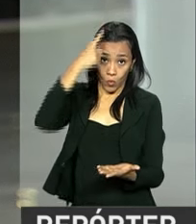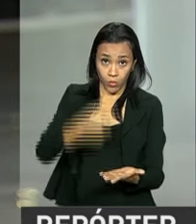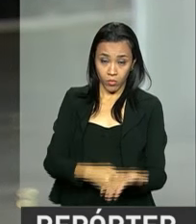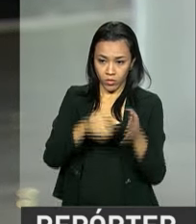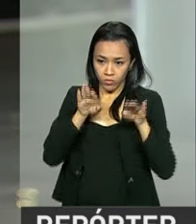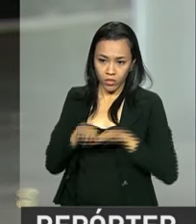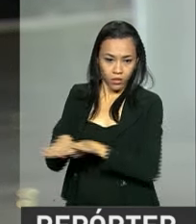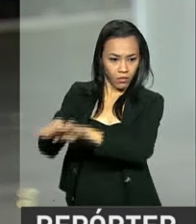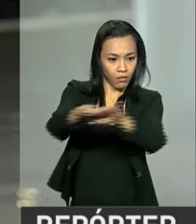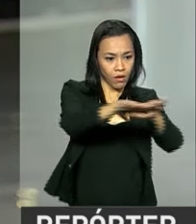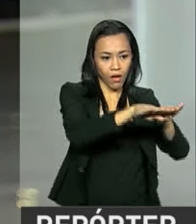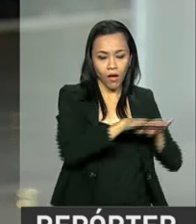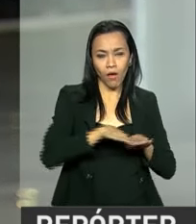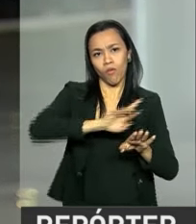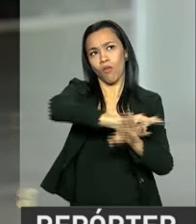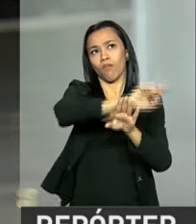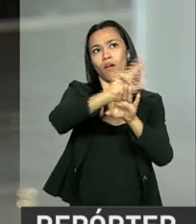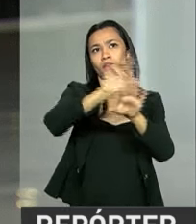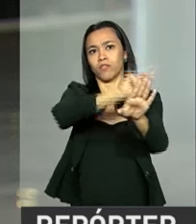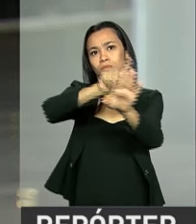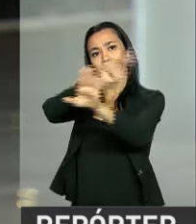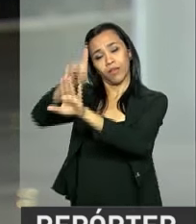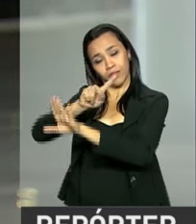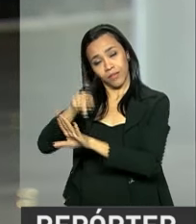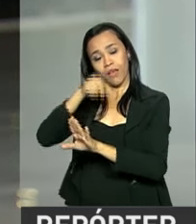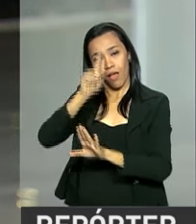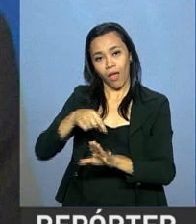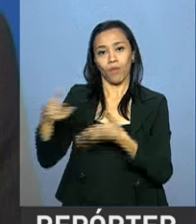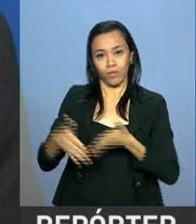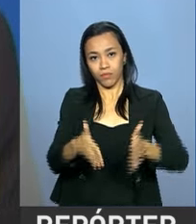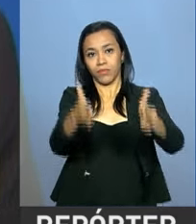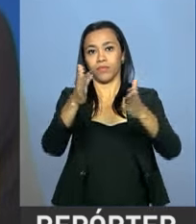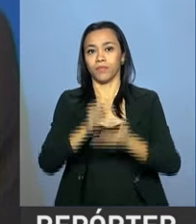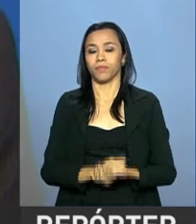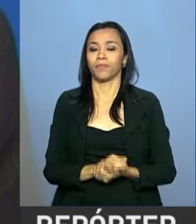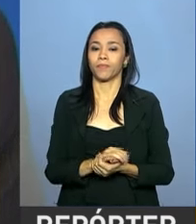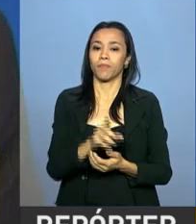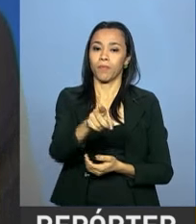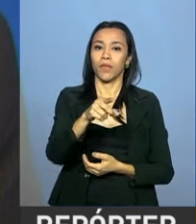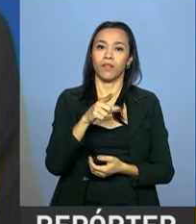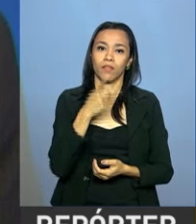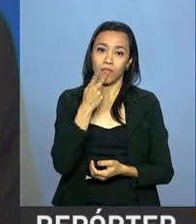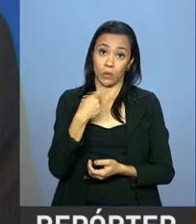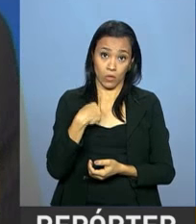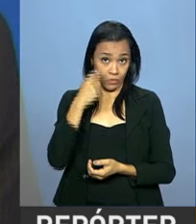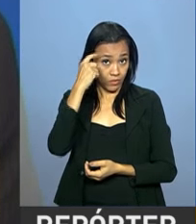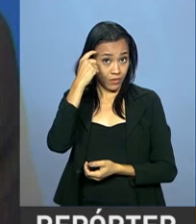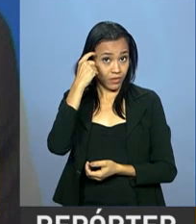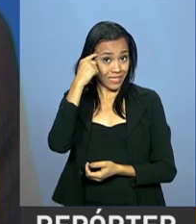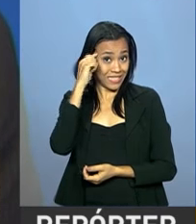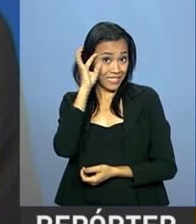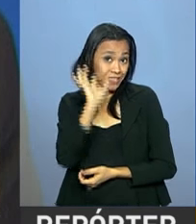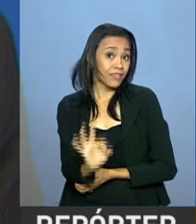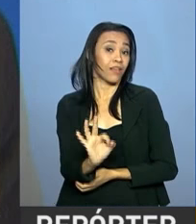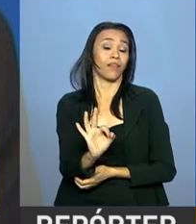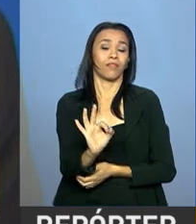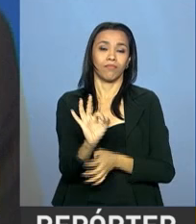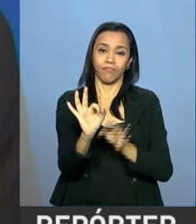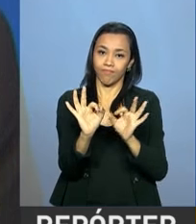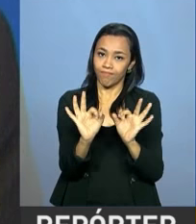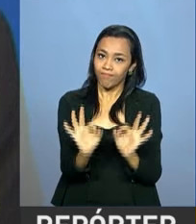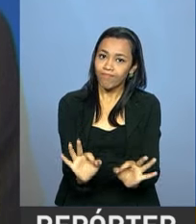exteriores é um caminho a ser seguido. Vamos ouvi-lo. convicto que estou que o nosso